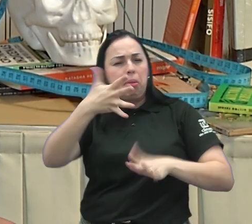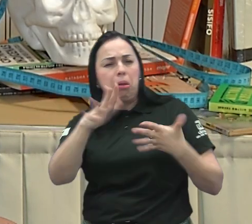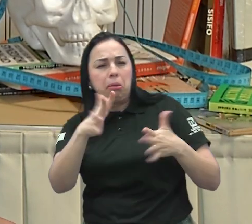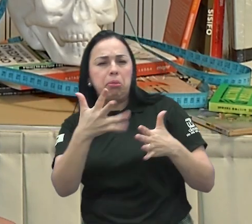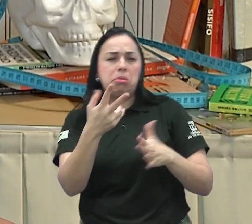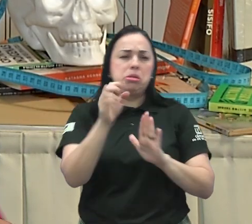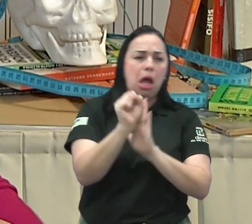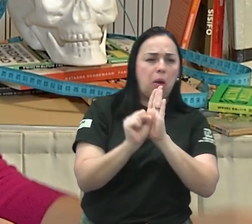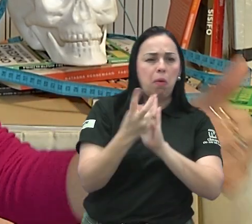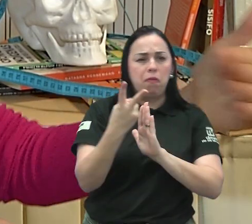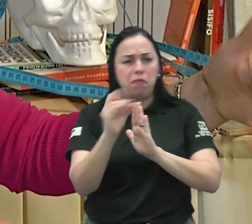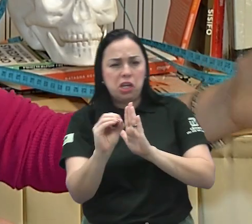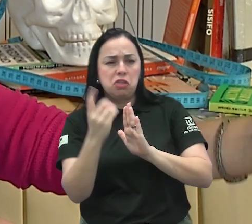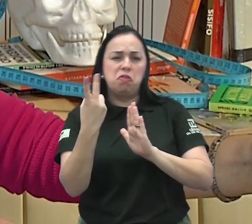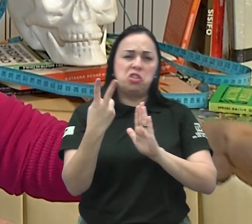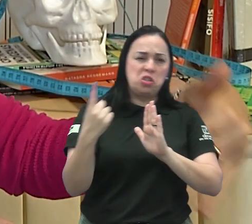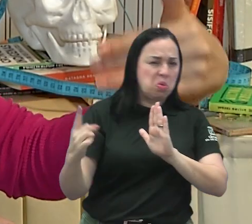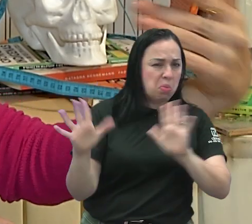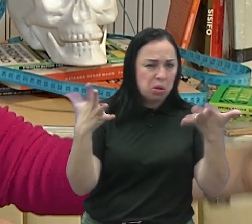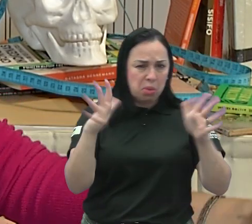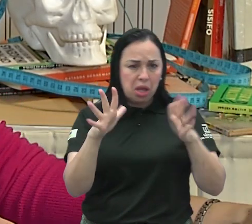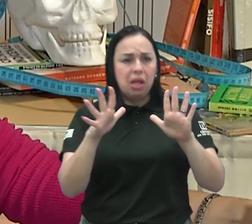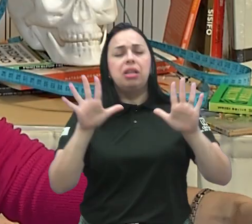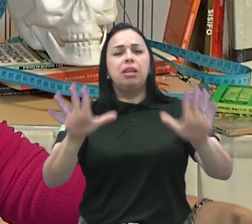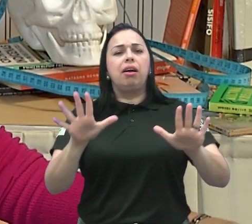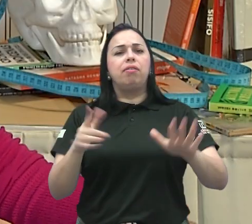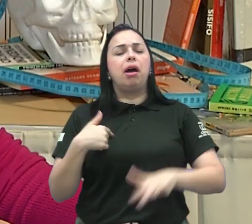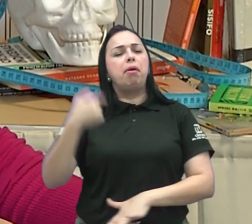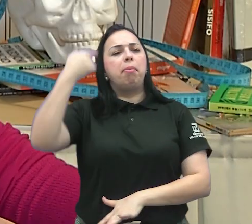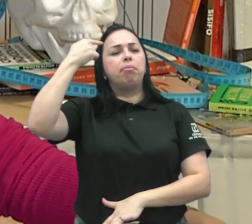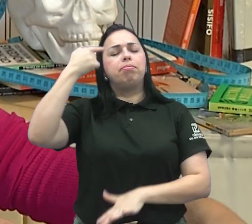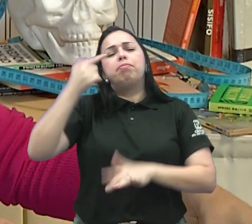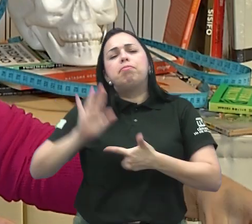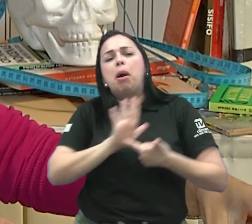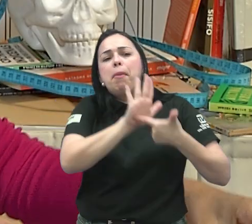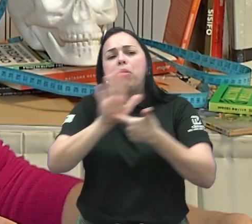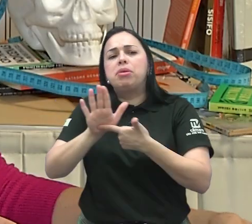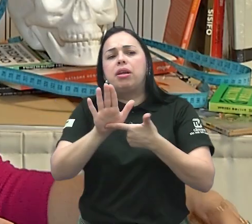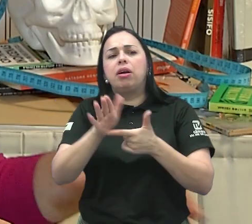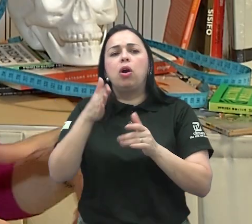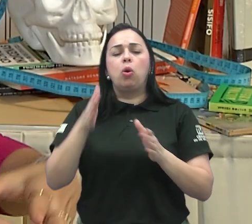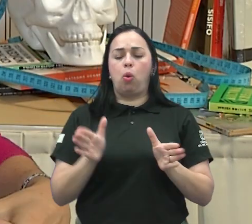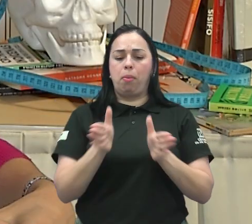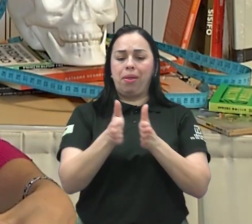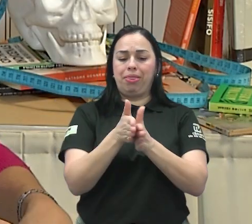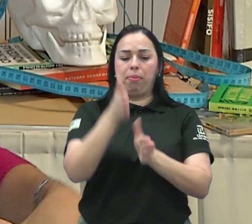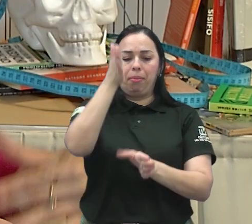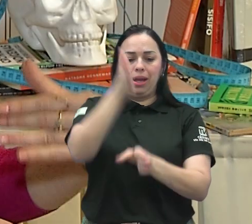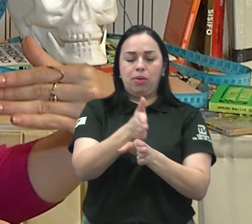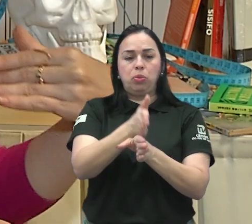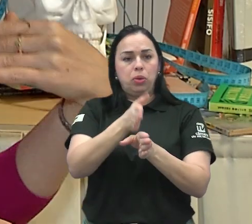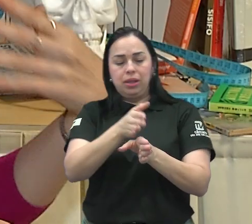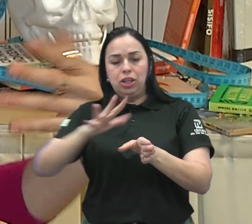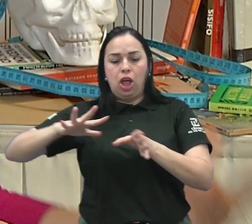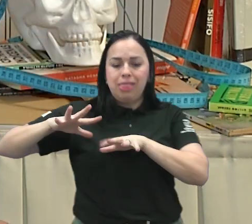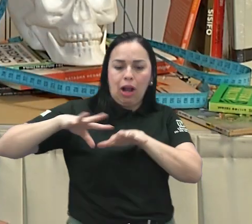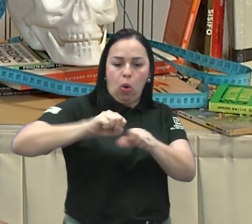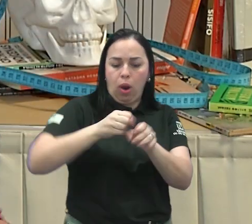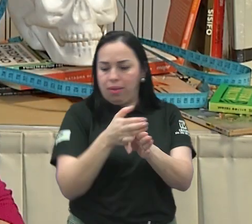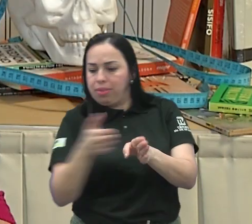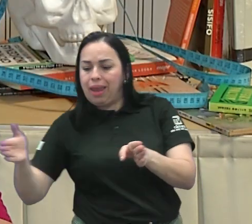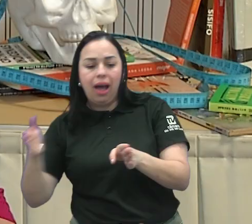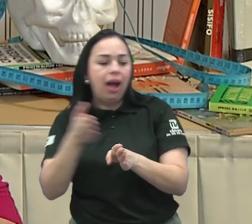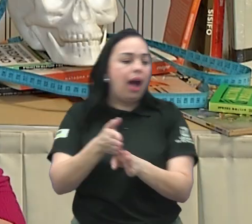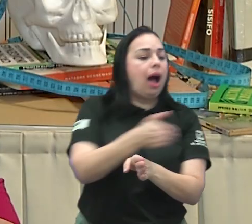América Latina, no final ali do século XX, século XXI mesmo, e ele vai estar pensando em como a gente pode